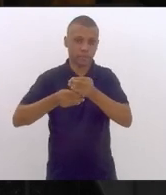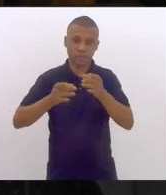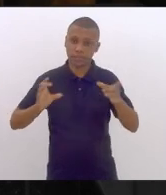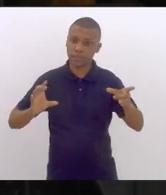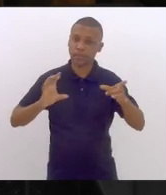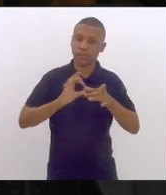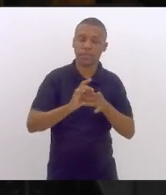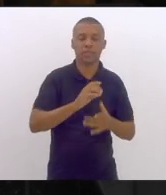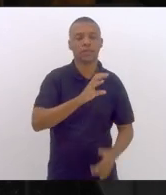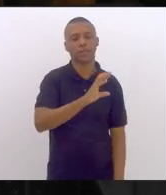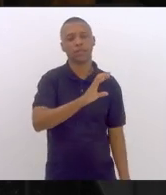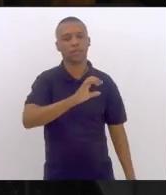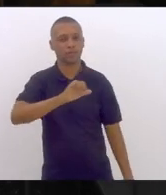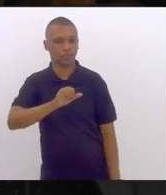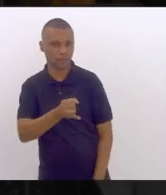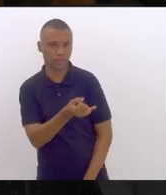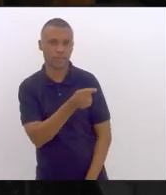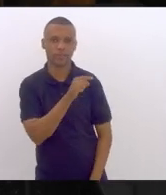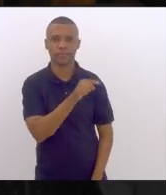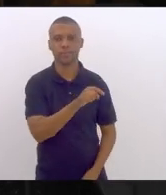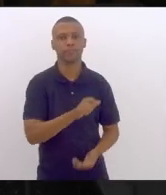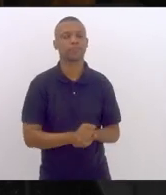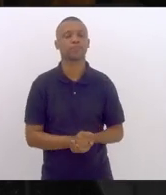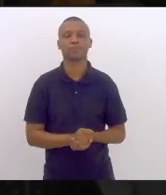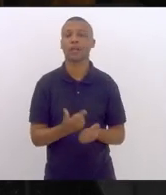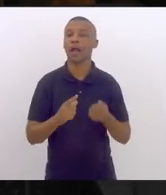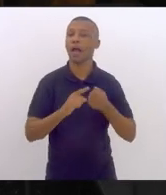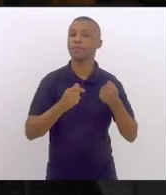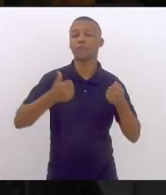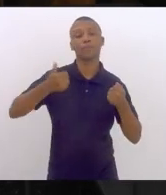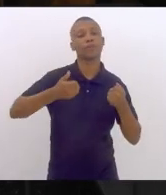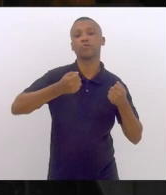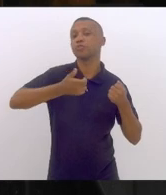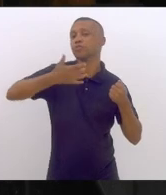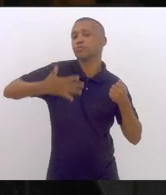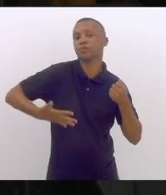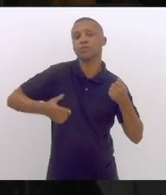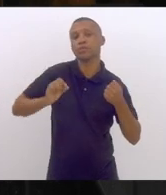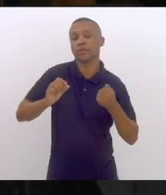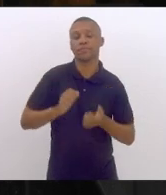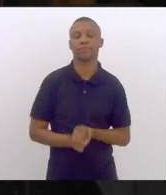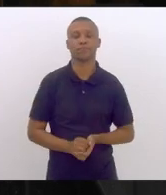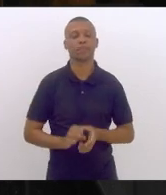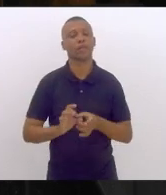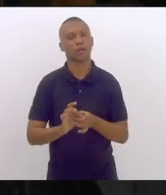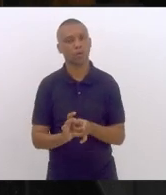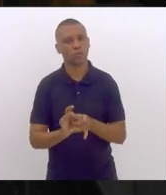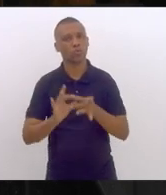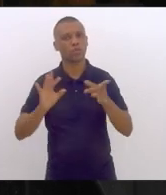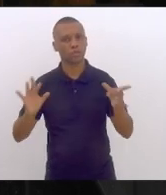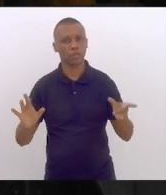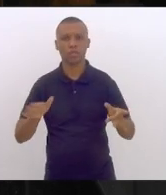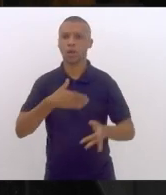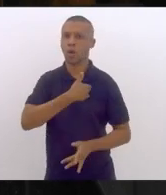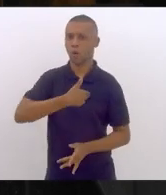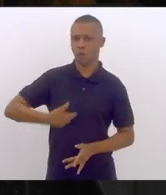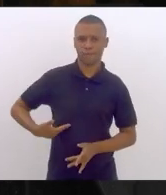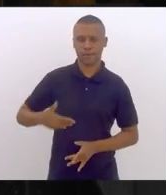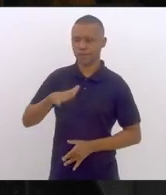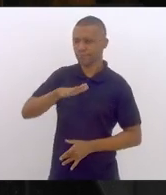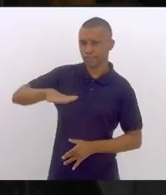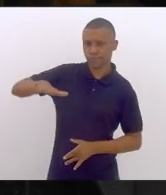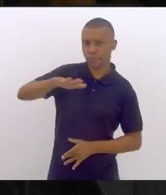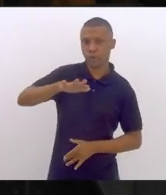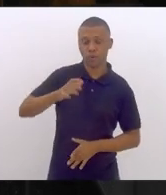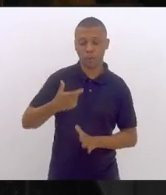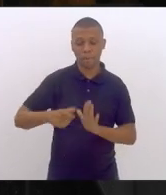diz no artigo primeiro que autorizo O Poder Executivo a alterar o